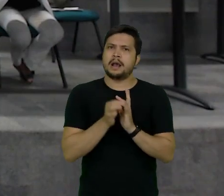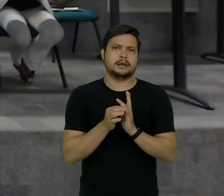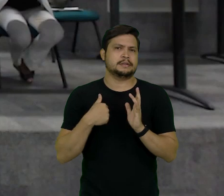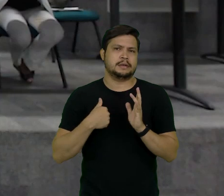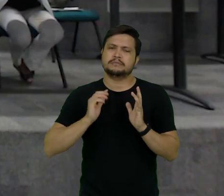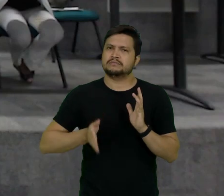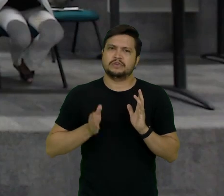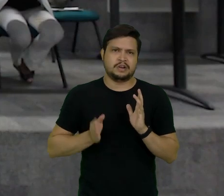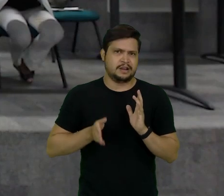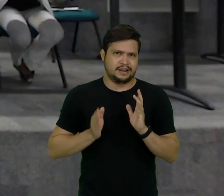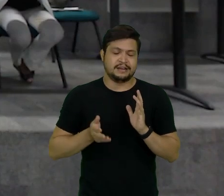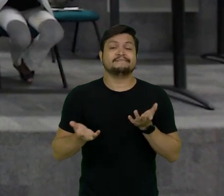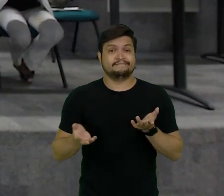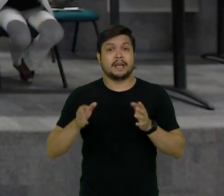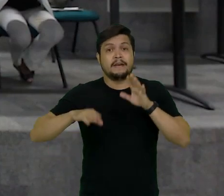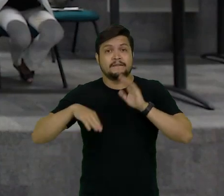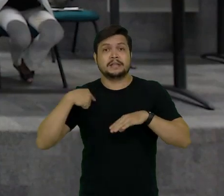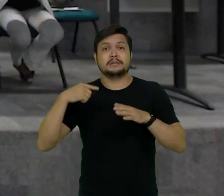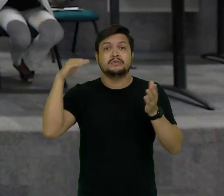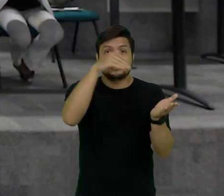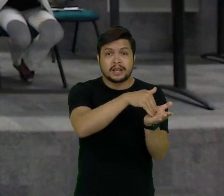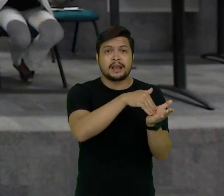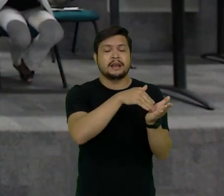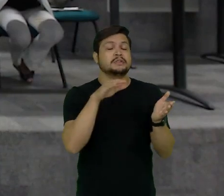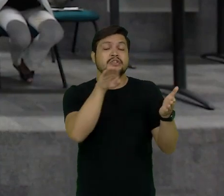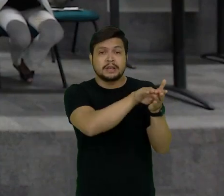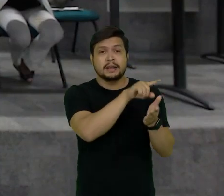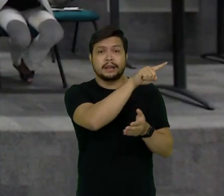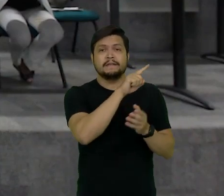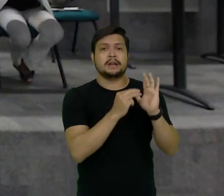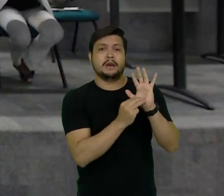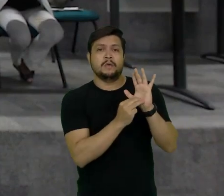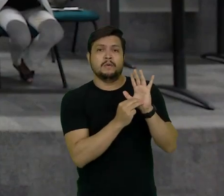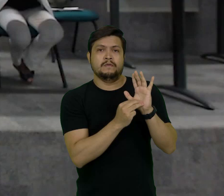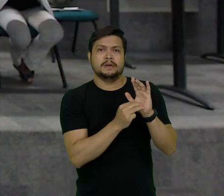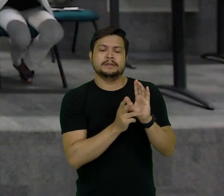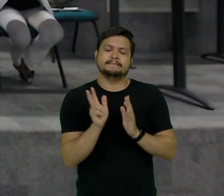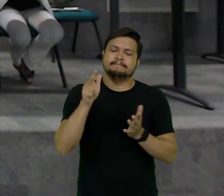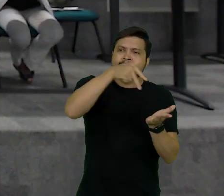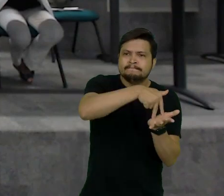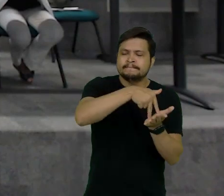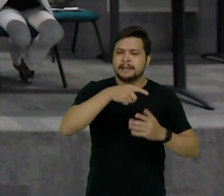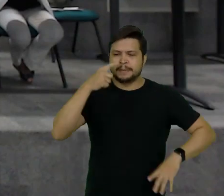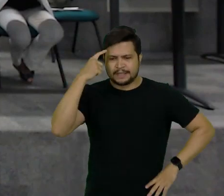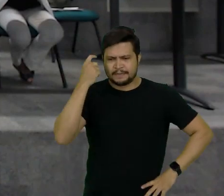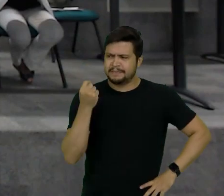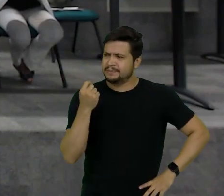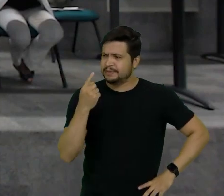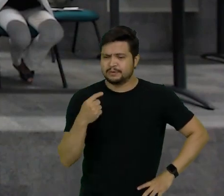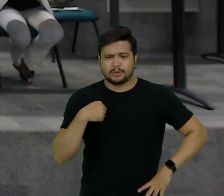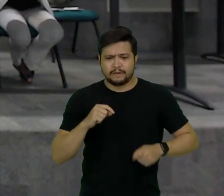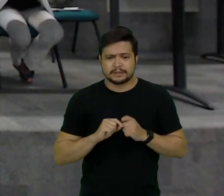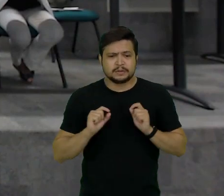Mas eu chegava às vezes na uva e dizia, o que é que eu estou fazendo aqui? Tão cansado que eu estava. Mas